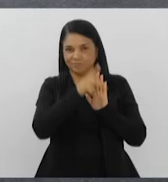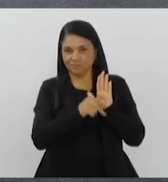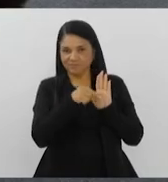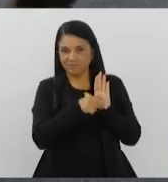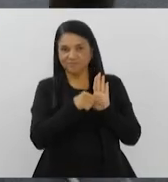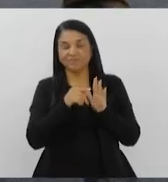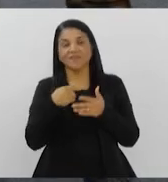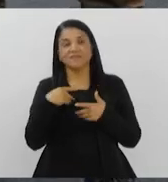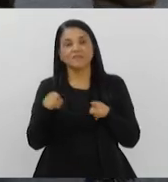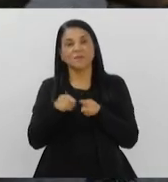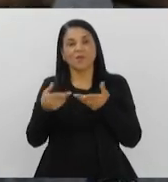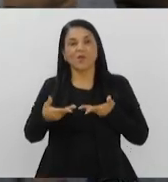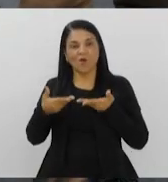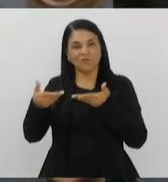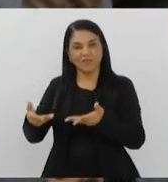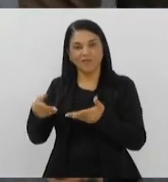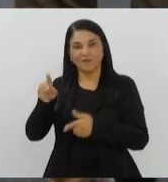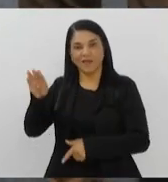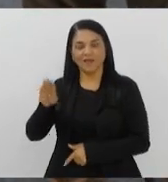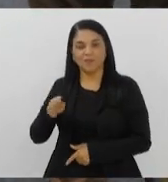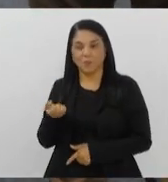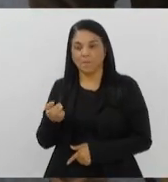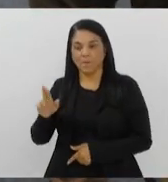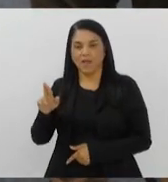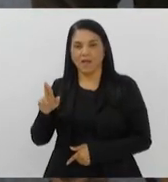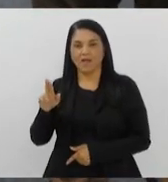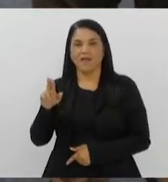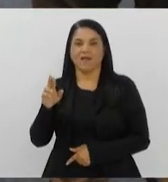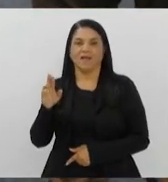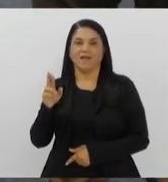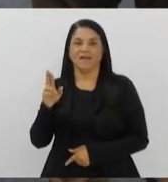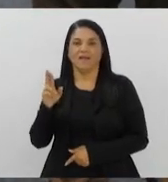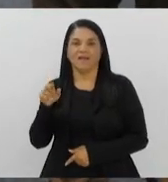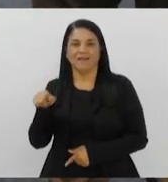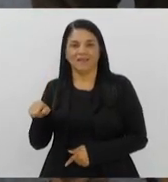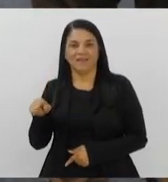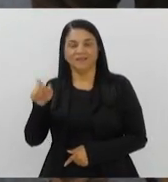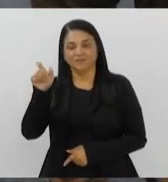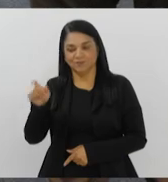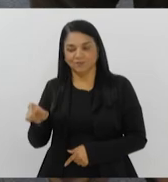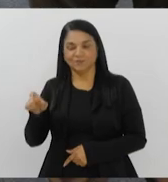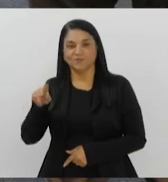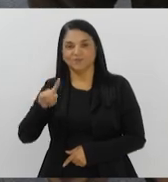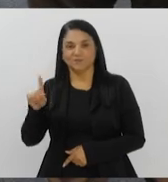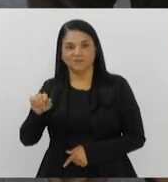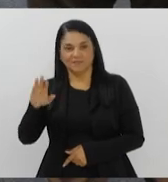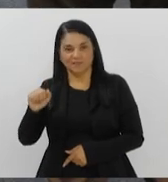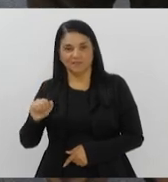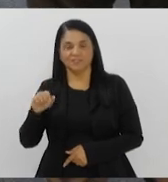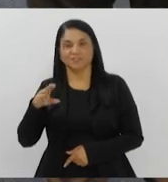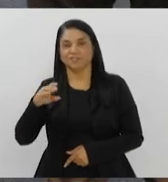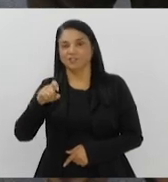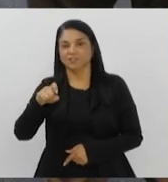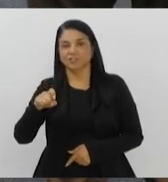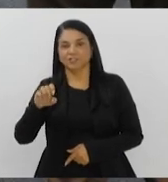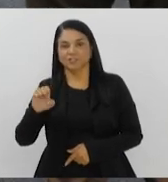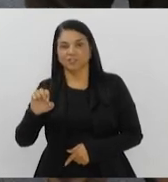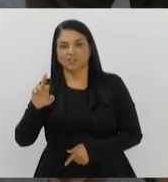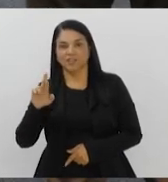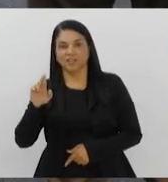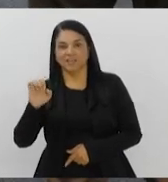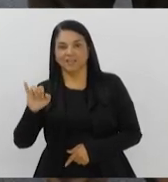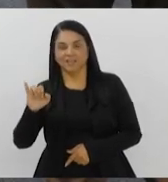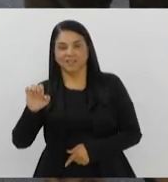lá no bar do Zeca, em Xerém, mas... Aqui, ó, Marquinho,